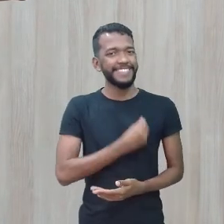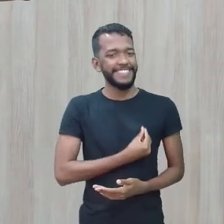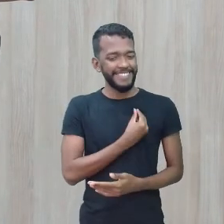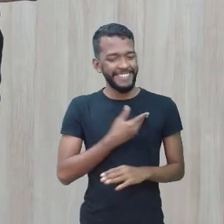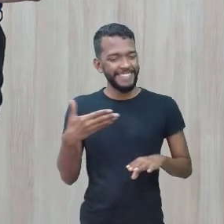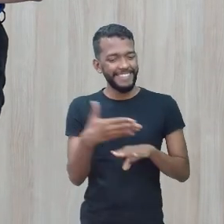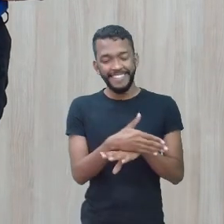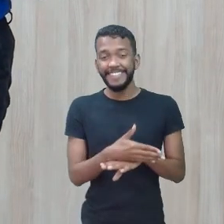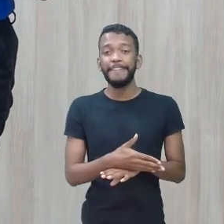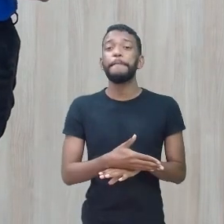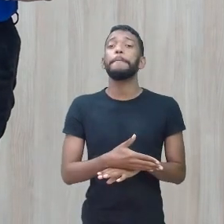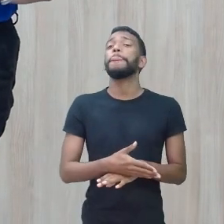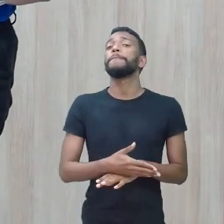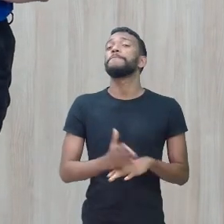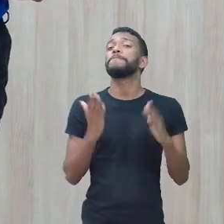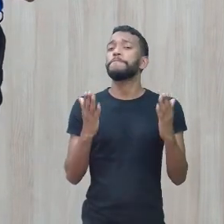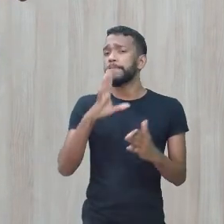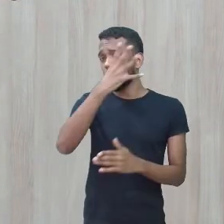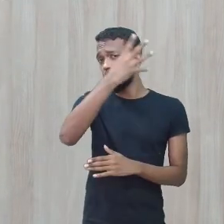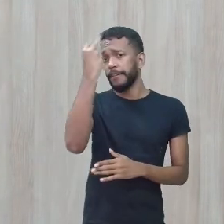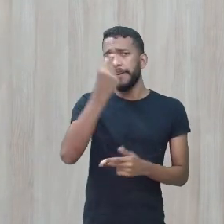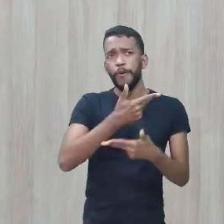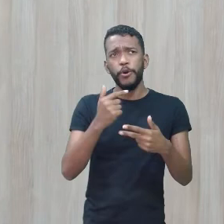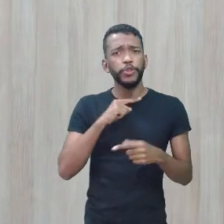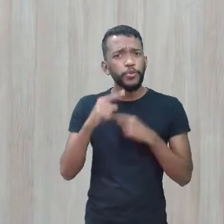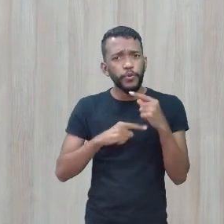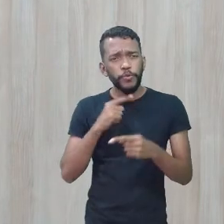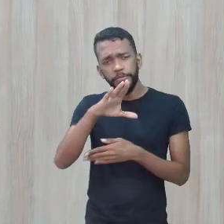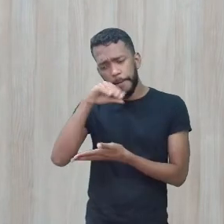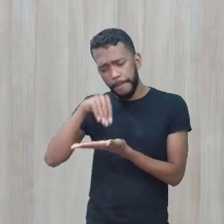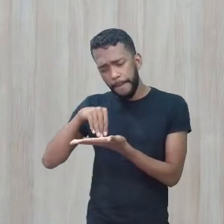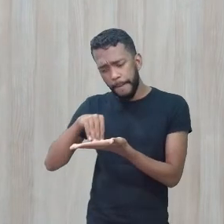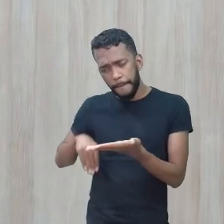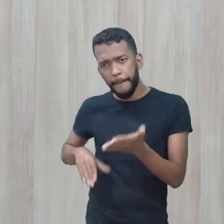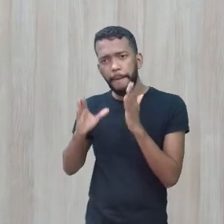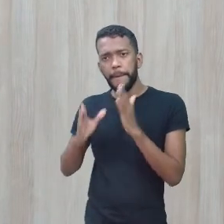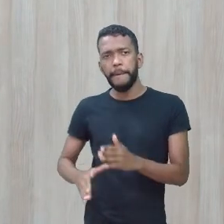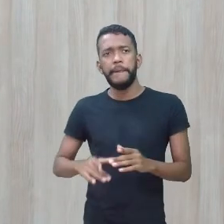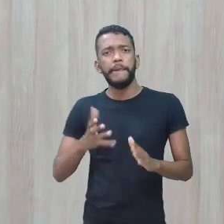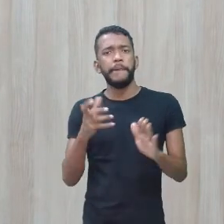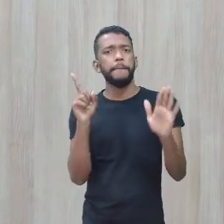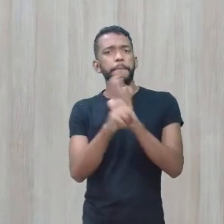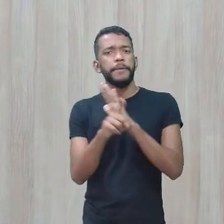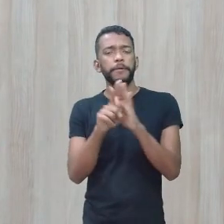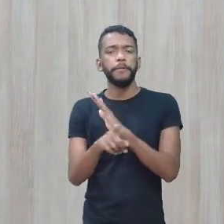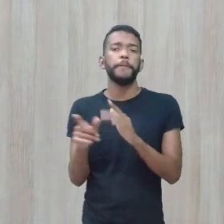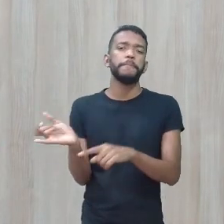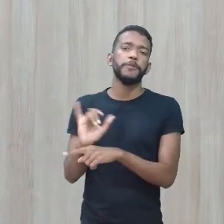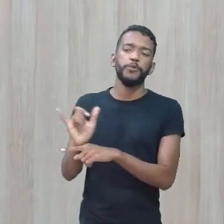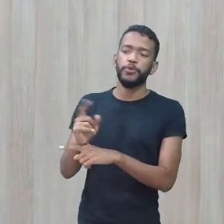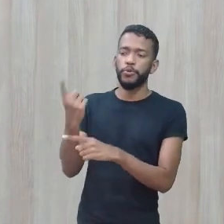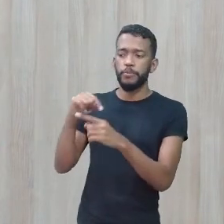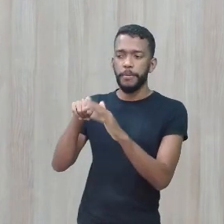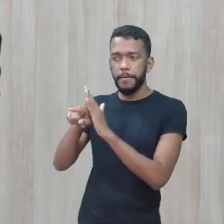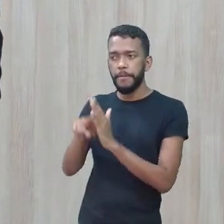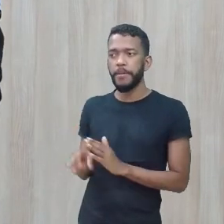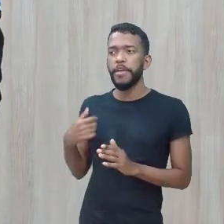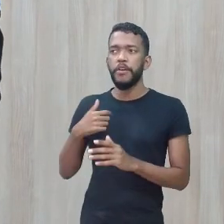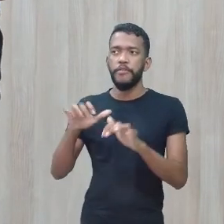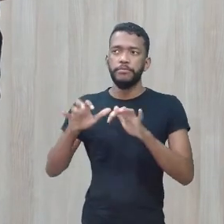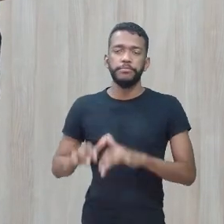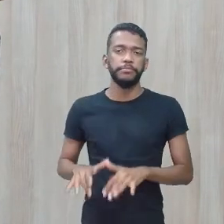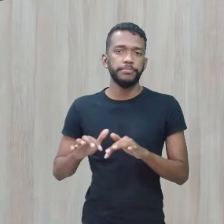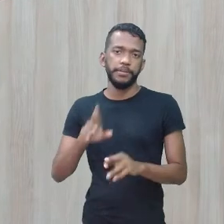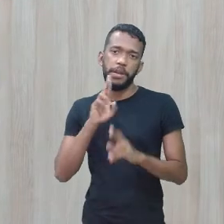de vocês. Não esqueçam de anotar as dúvidas, de fazer perguntas no YouTube, que eu vou responder, vou estar